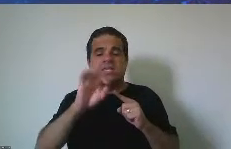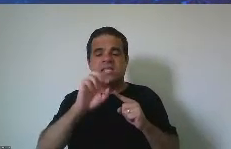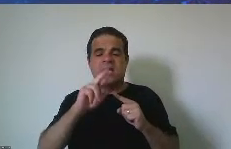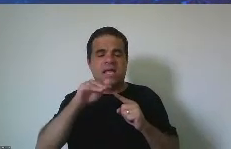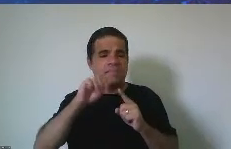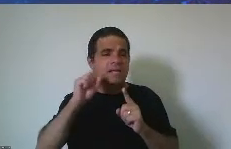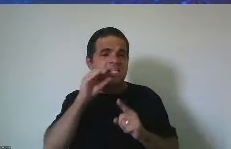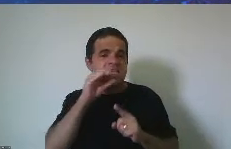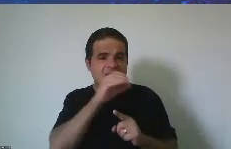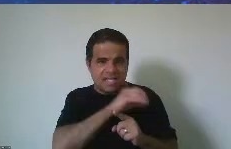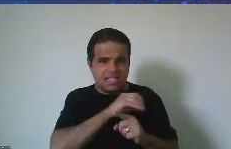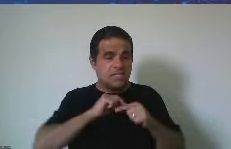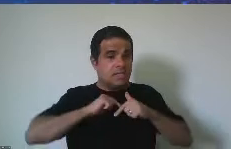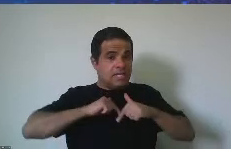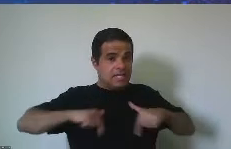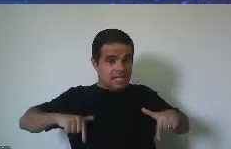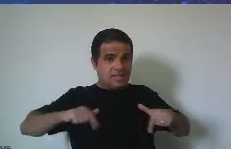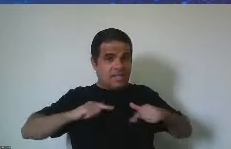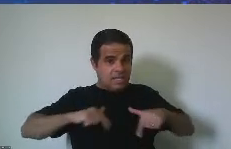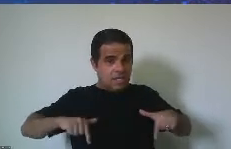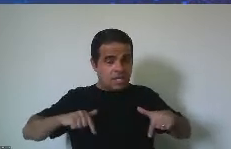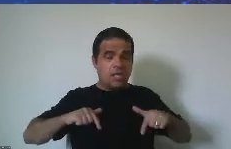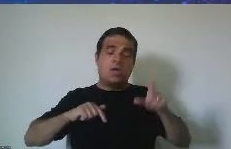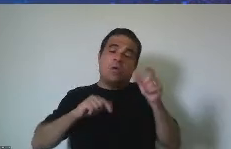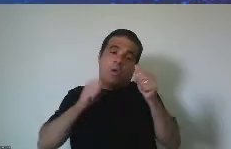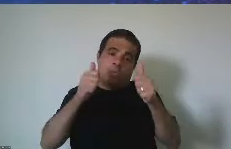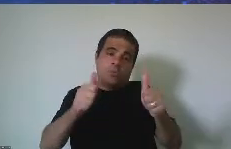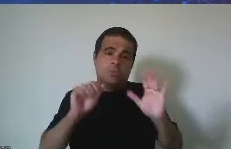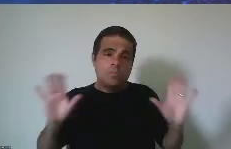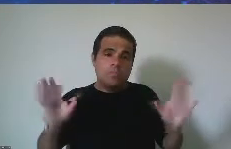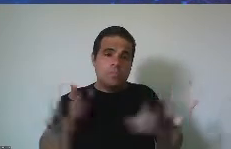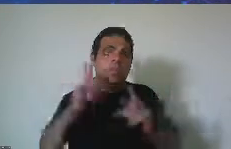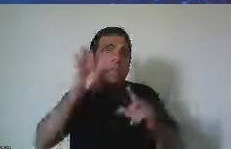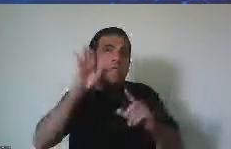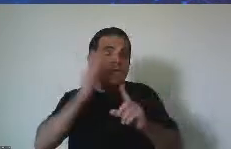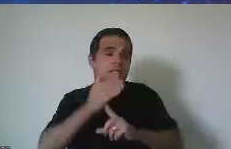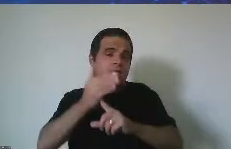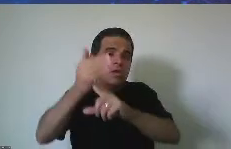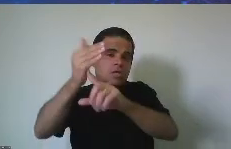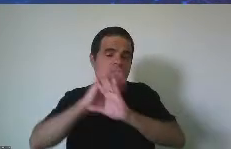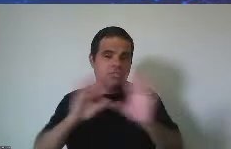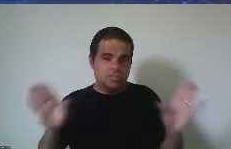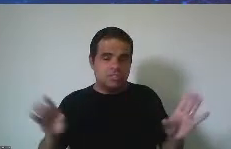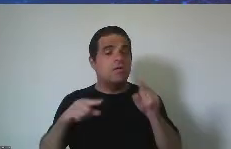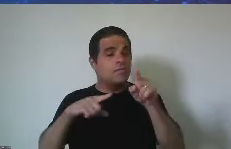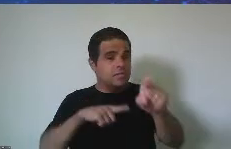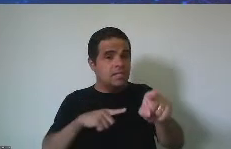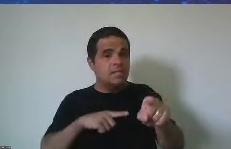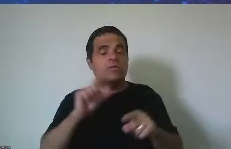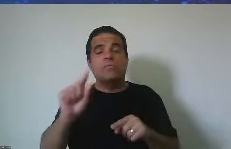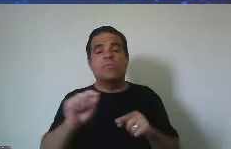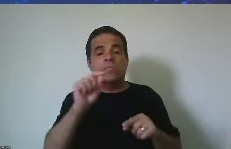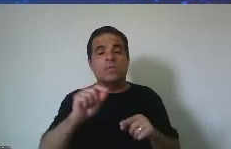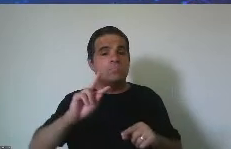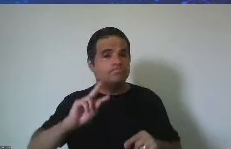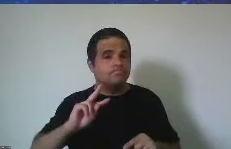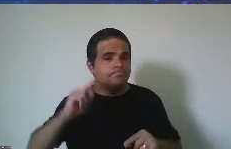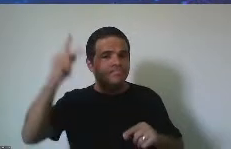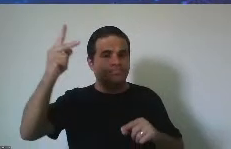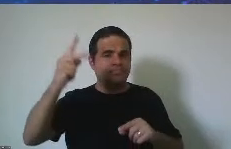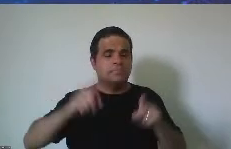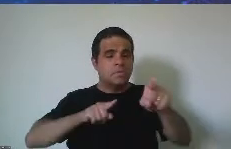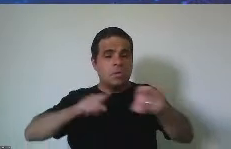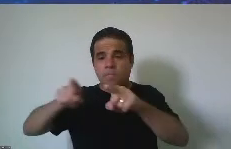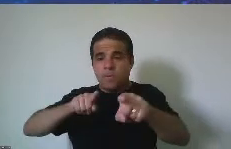fosse neutro do ponto de vista de Tecnologia você teria uma potencialmente uma competição